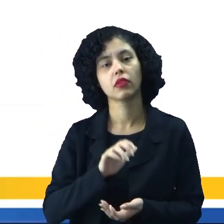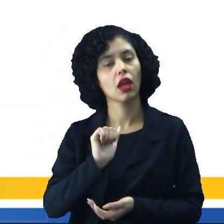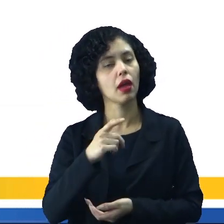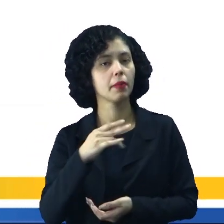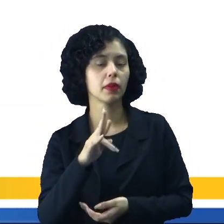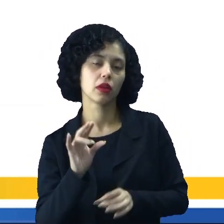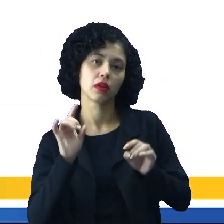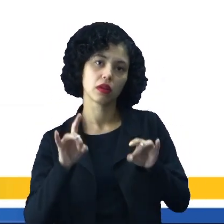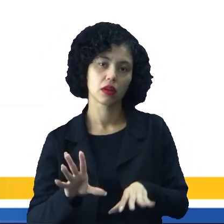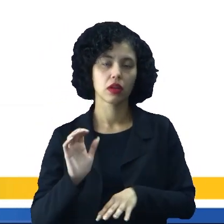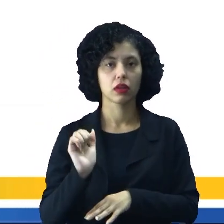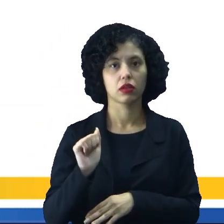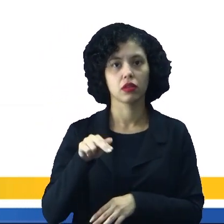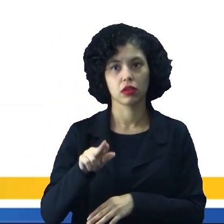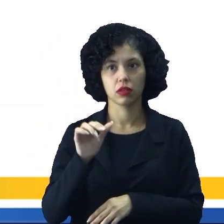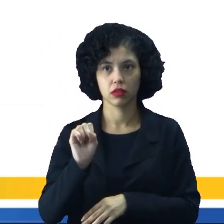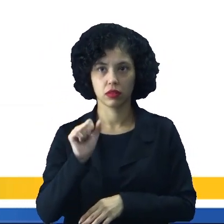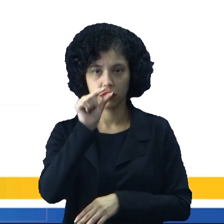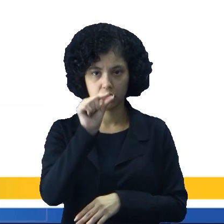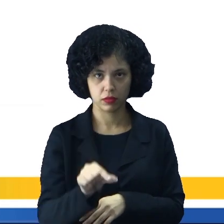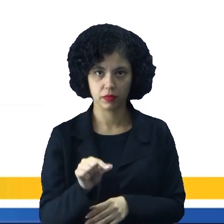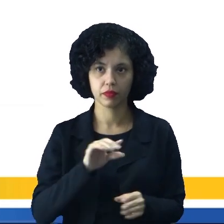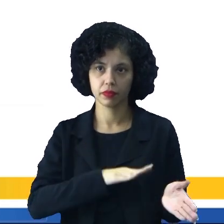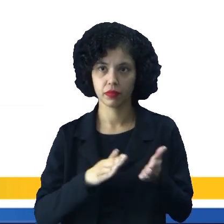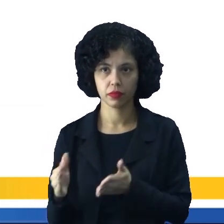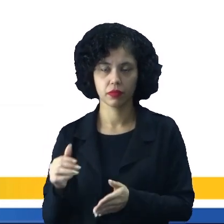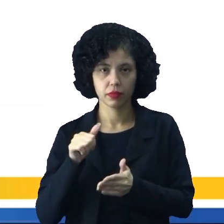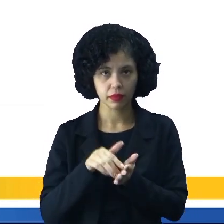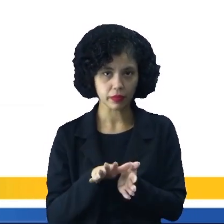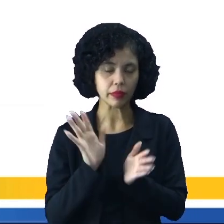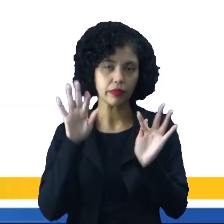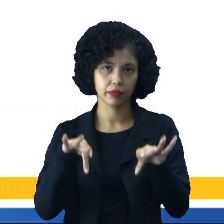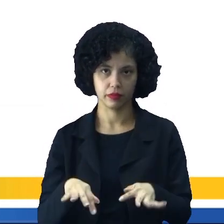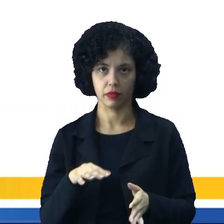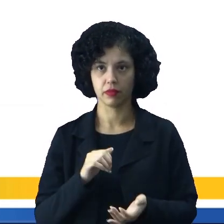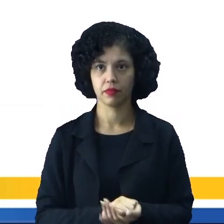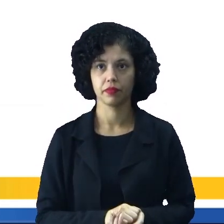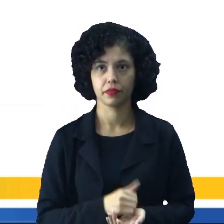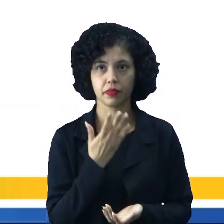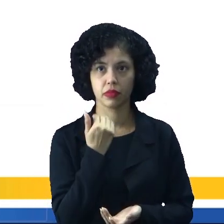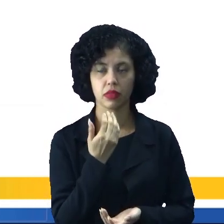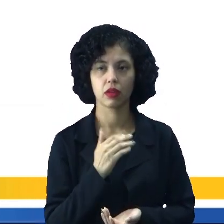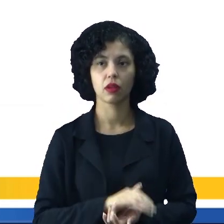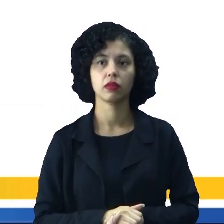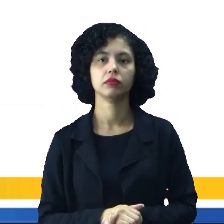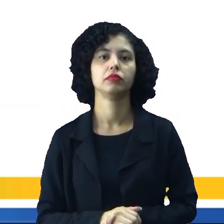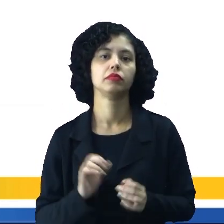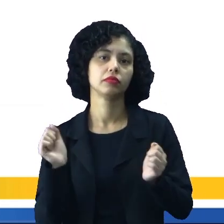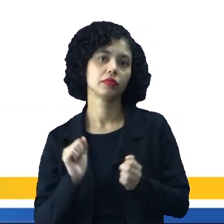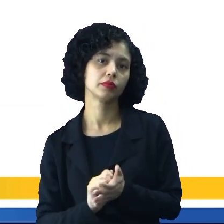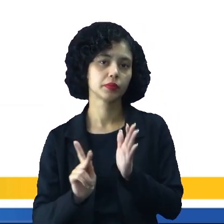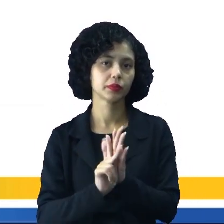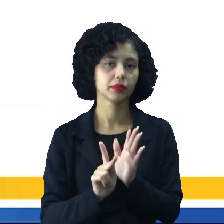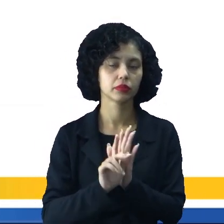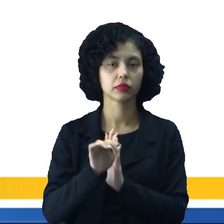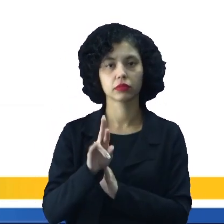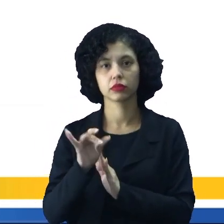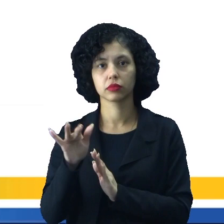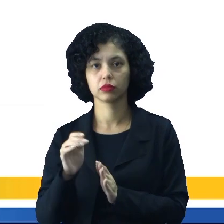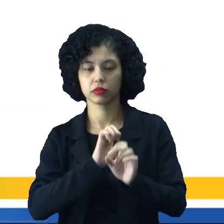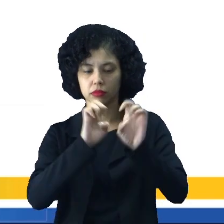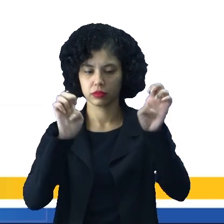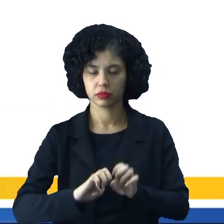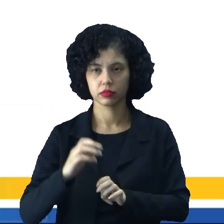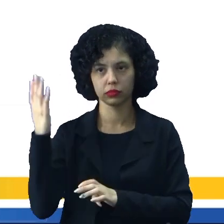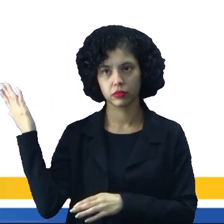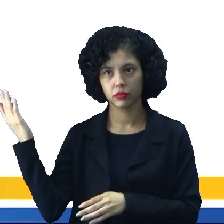e, por último, tem o reto e o ânus, que fazem parte da eliminação final desse alimento. Então, anatomicamente, nós temos essa